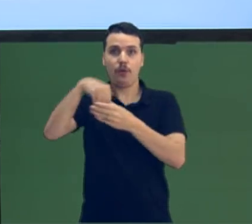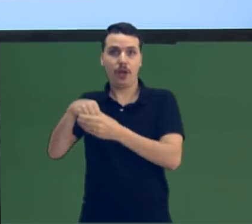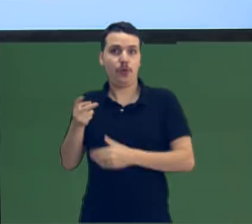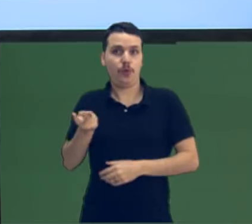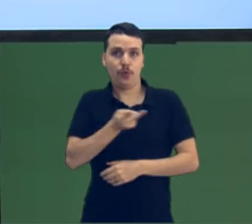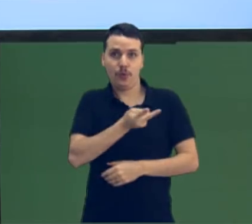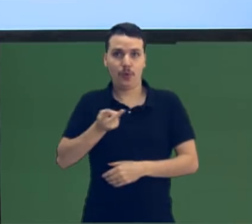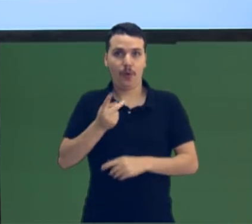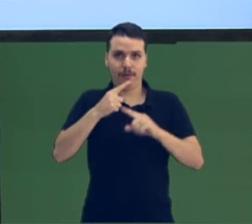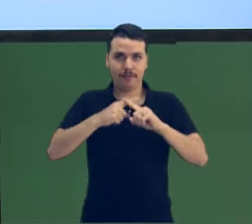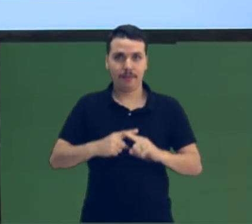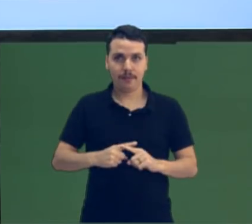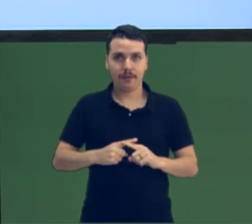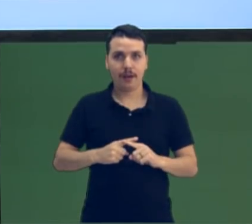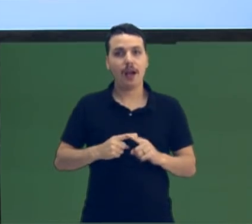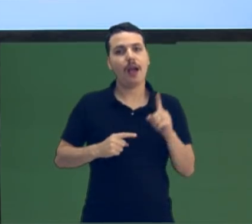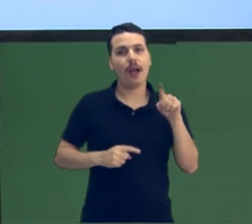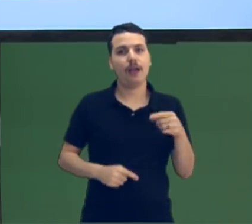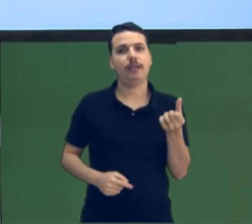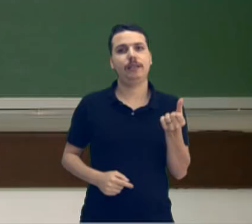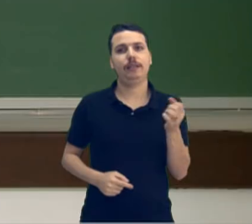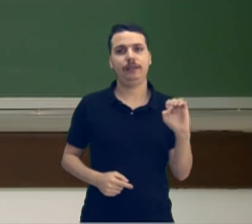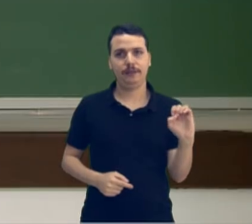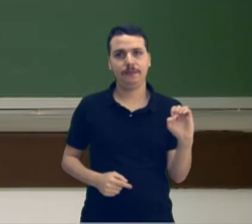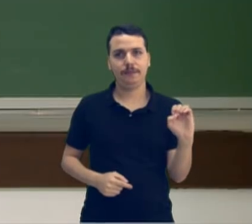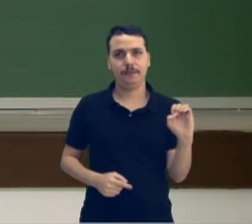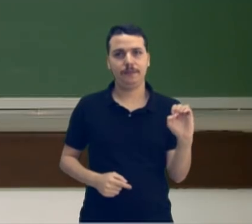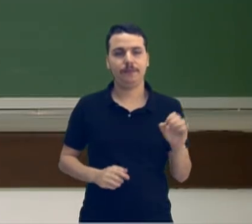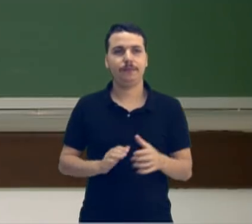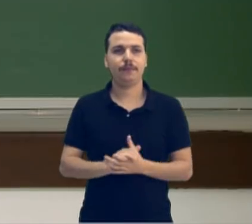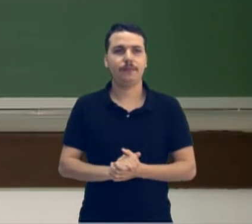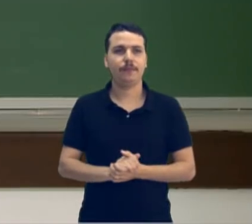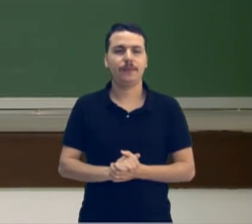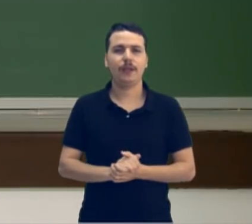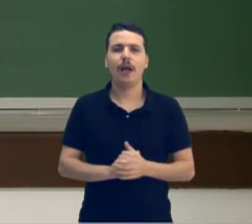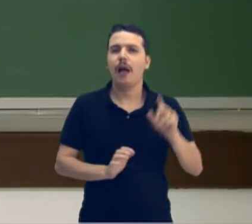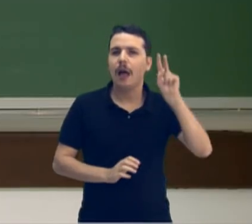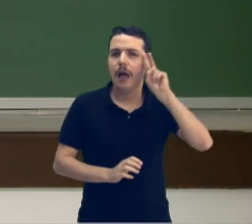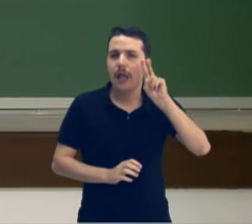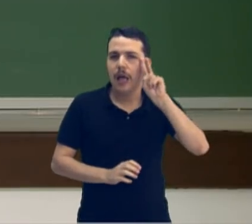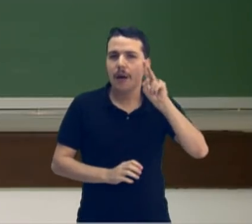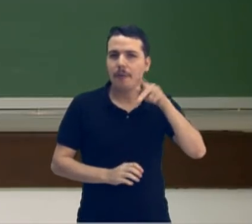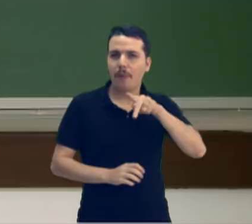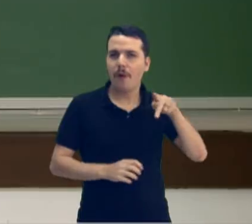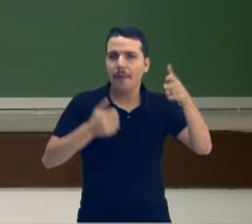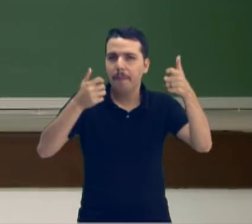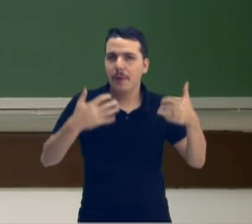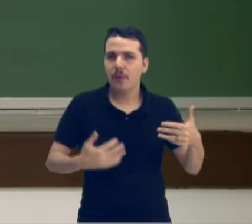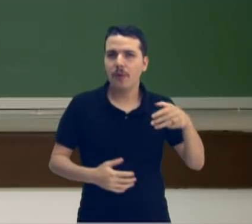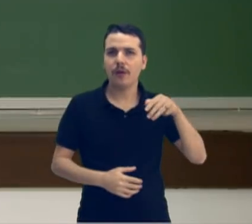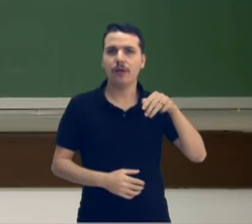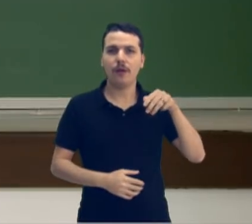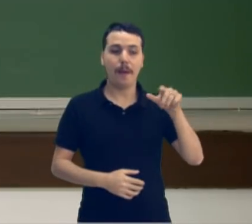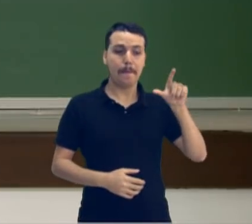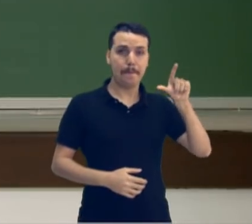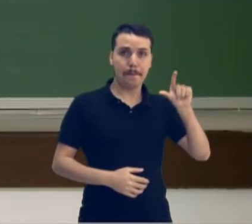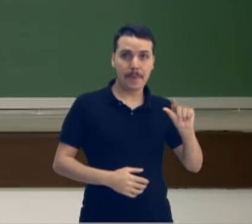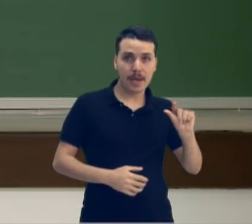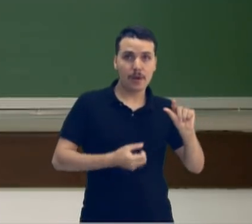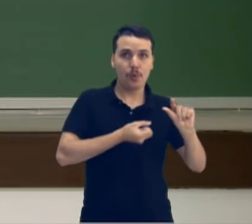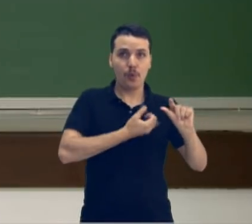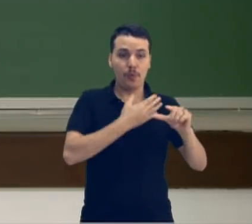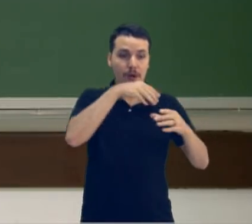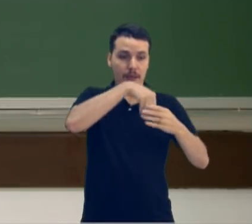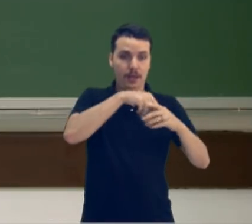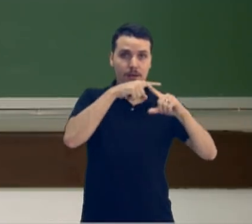dois números vai ser o 60. Ah, lembra o que a professora falou? Mínimo